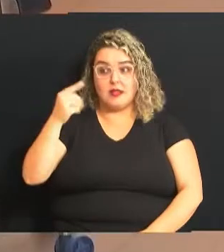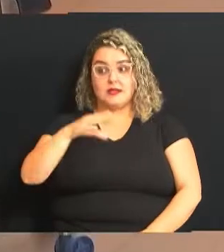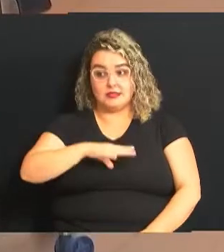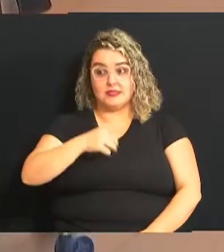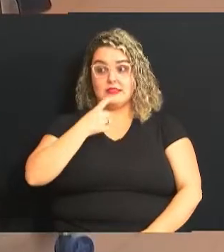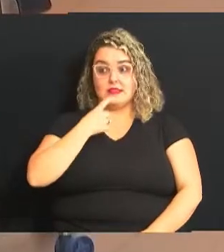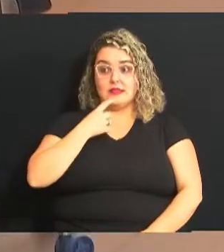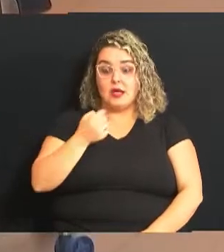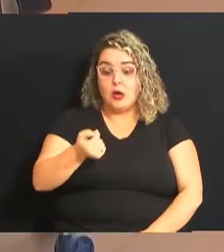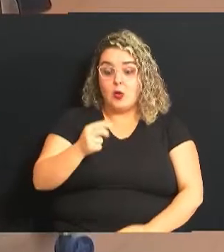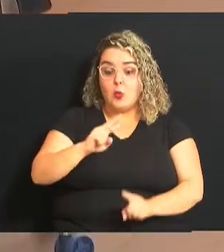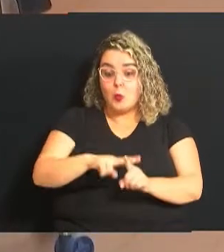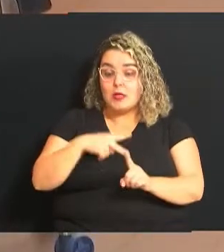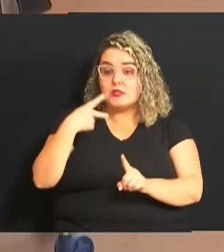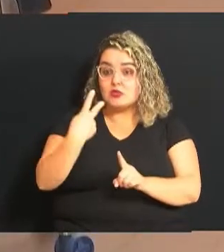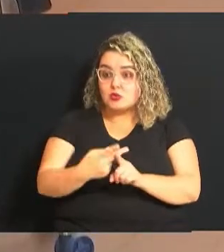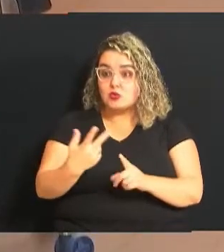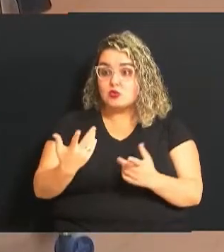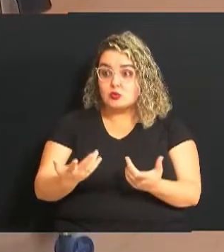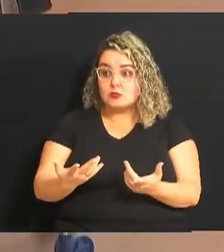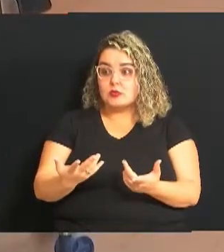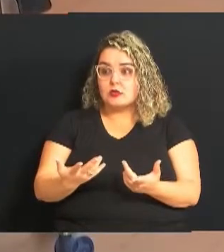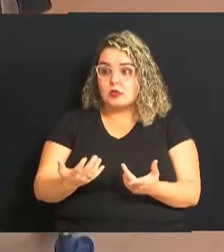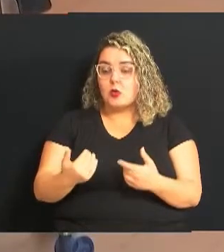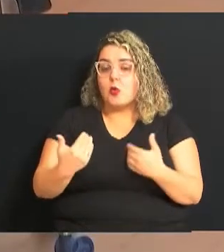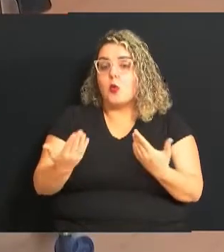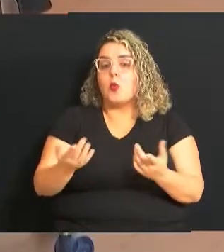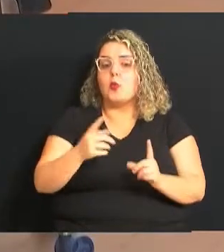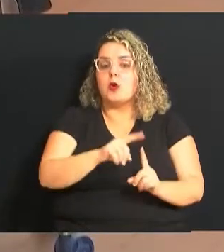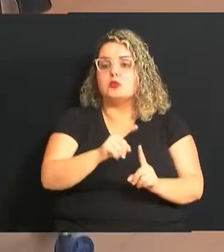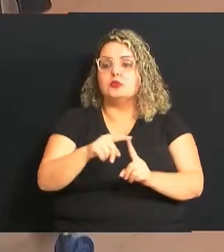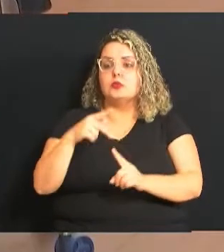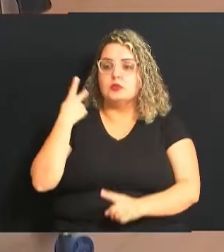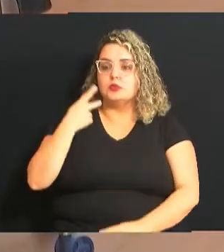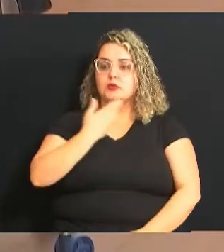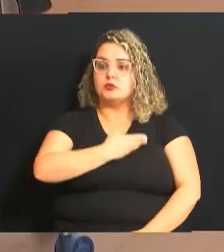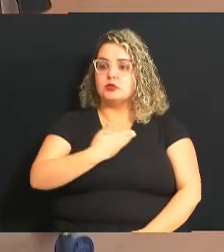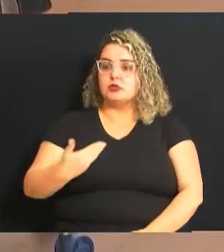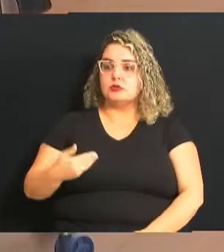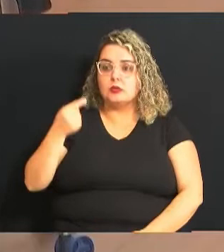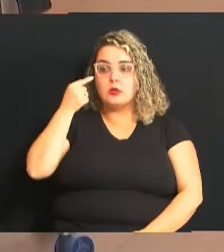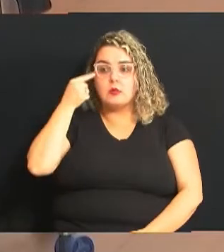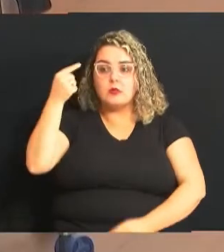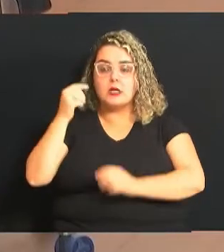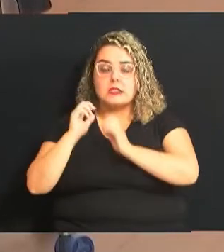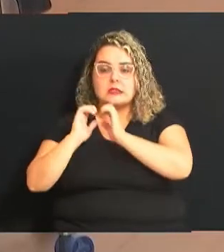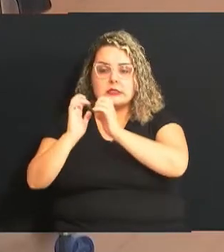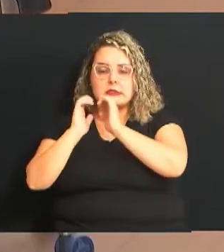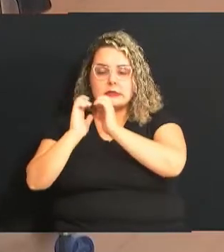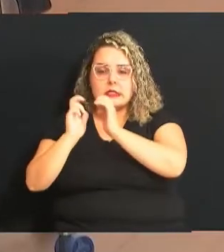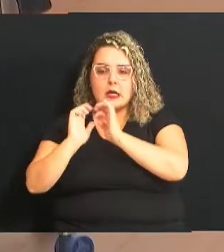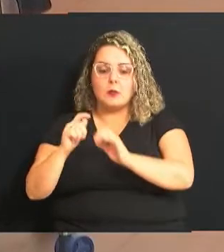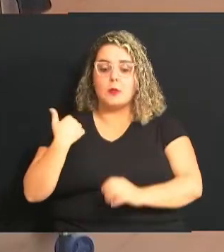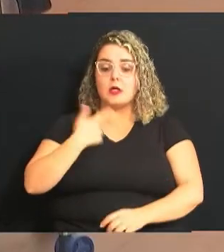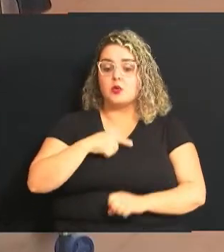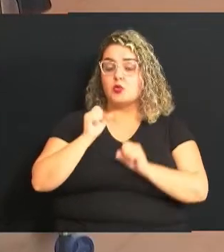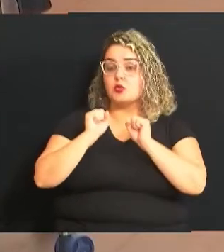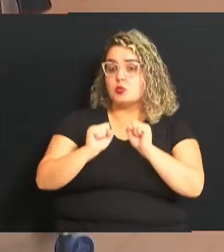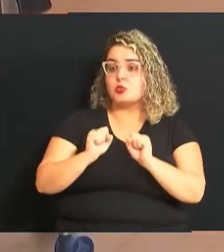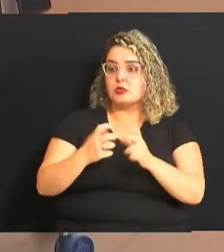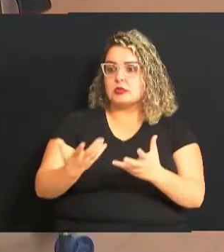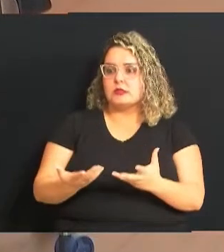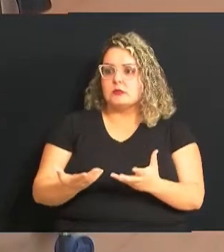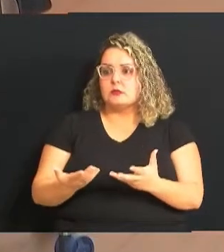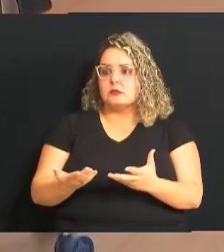quase o dobro disso, que tipo de políticas públicas nós temos que pensar para que a gente possa abarcar